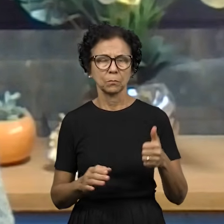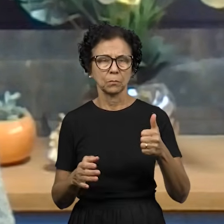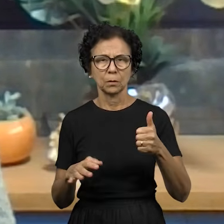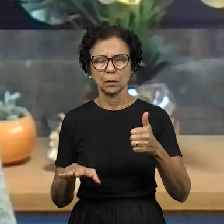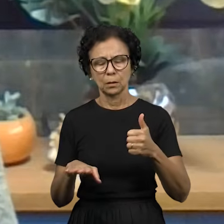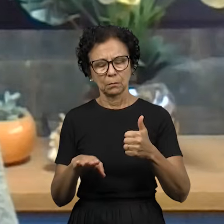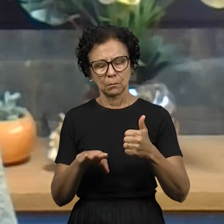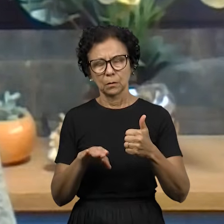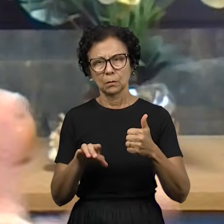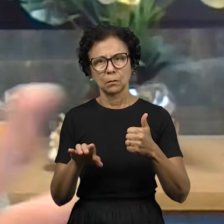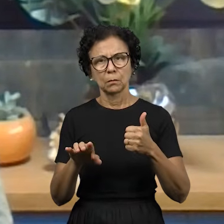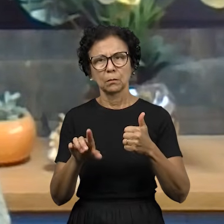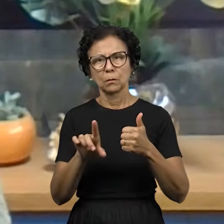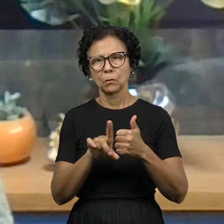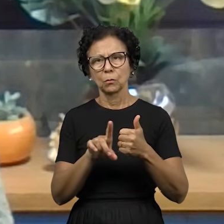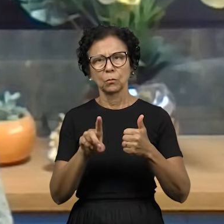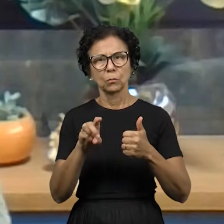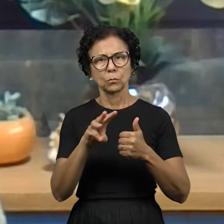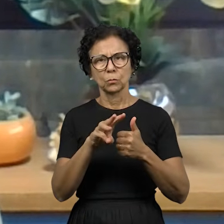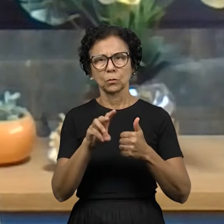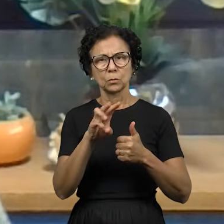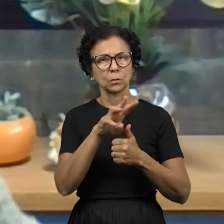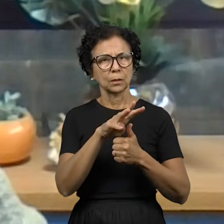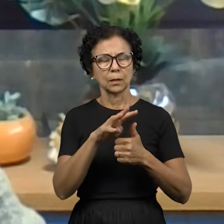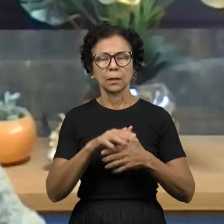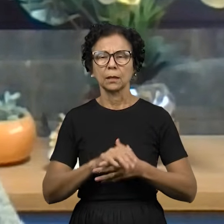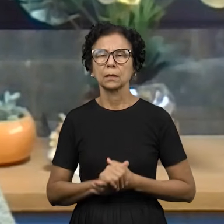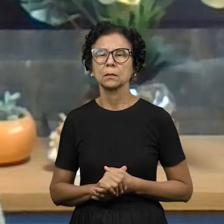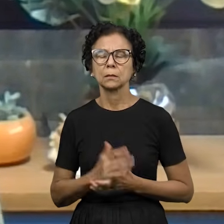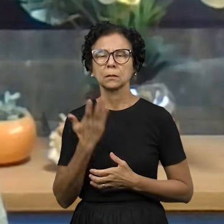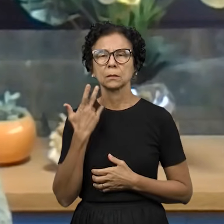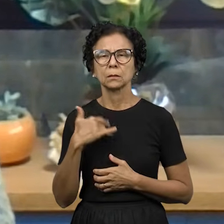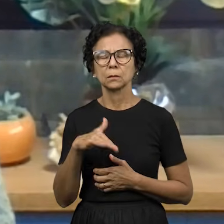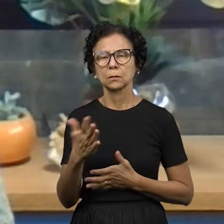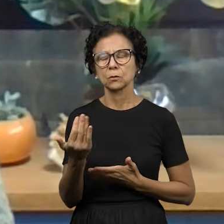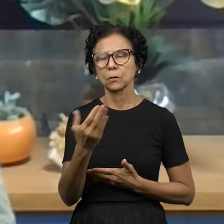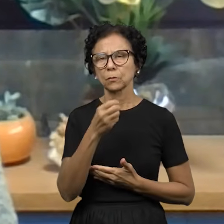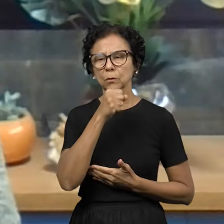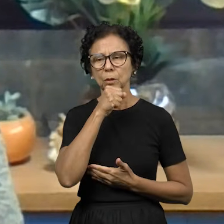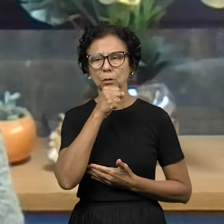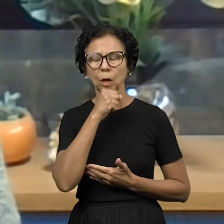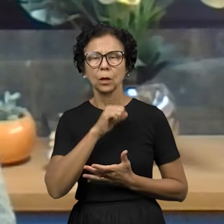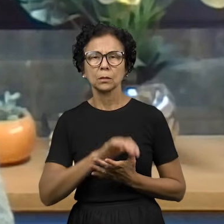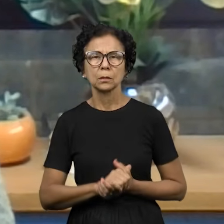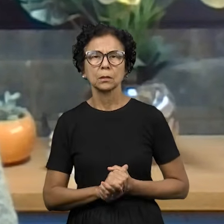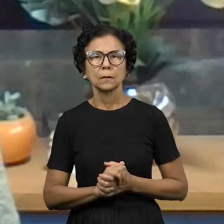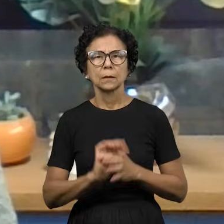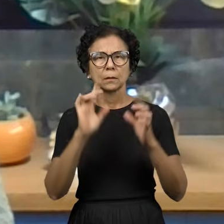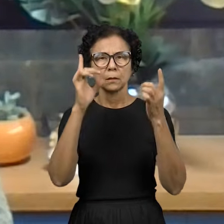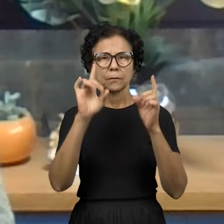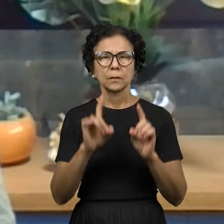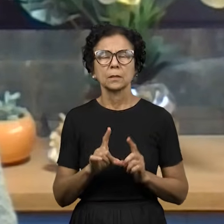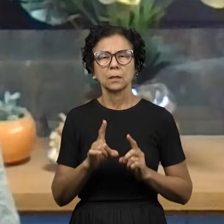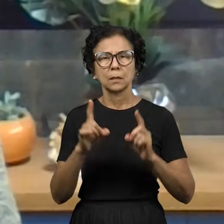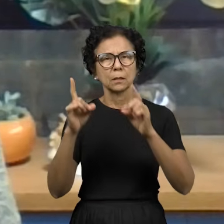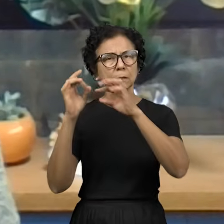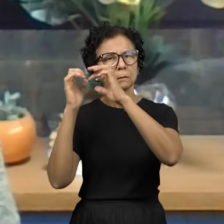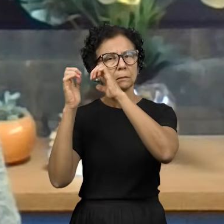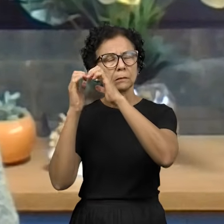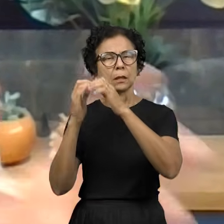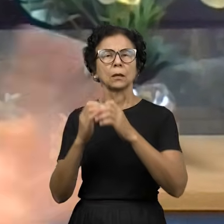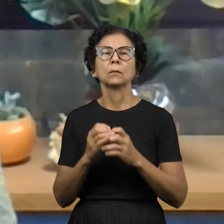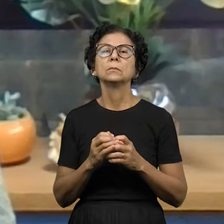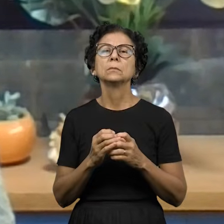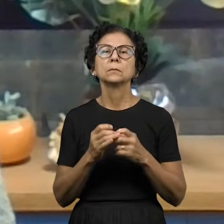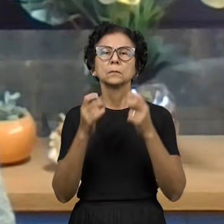ou 3, sejam crianças, jovens ou idosos, há deficiências intelectual, visual e auditiva,